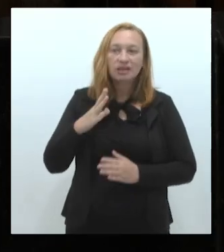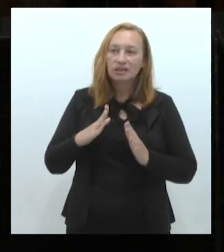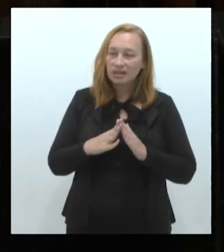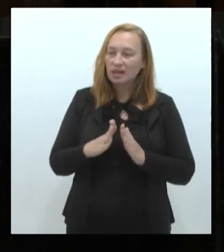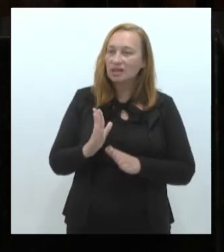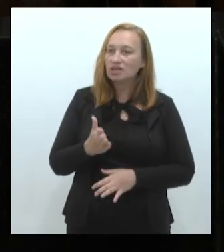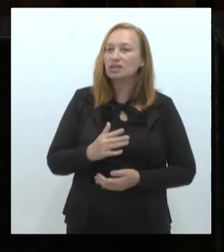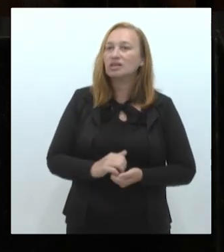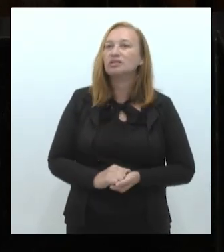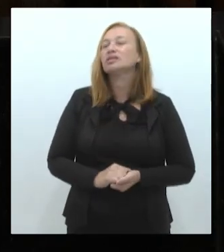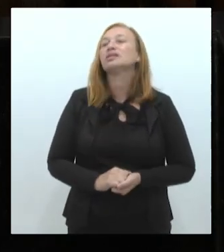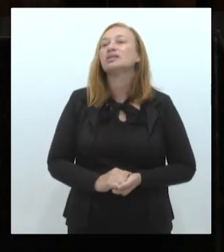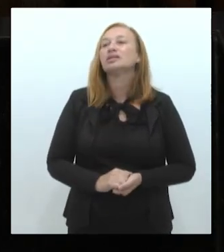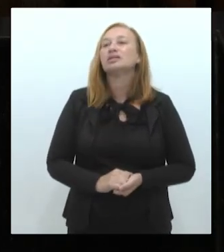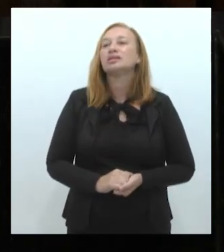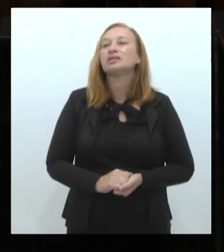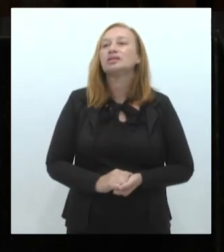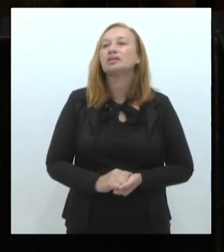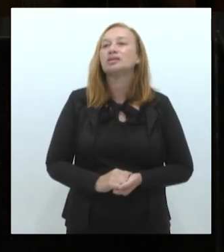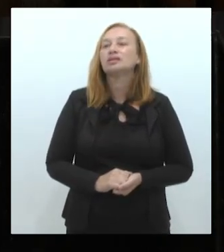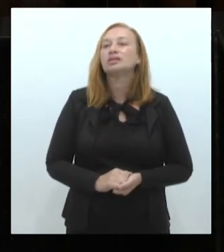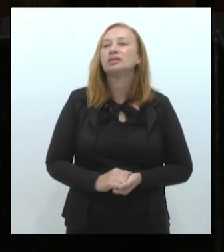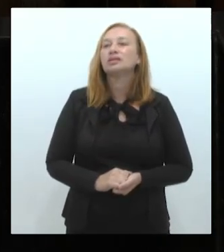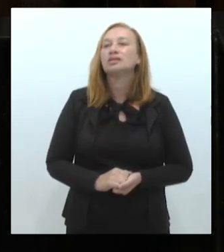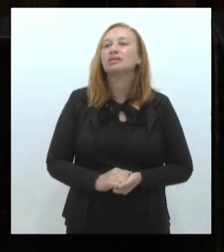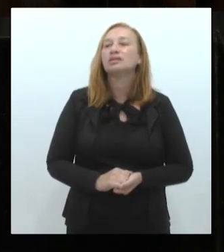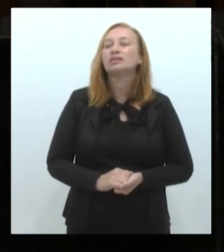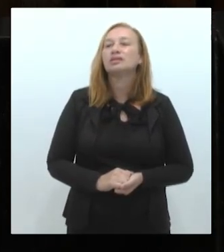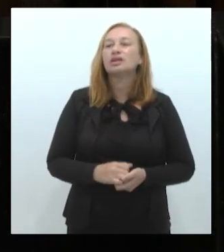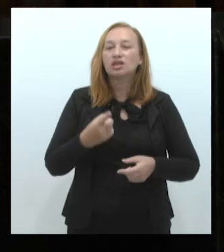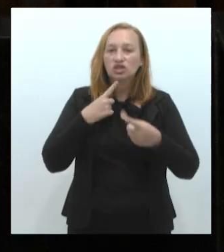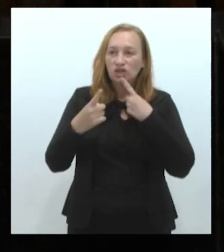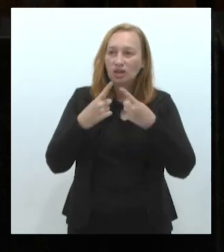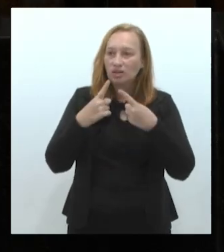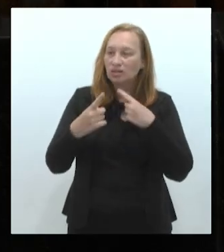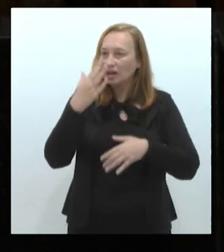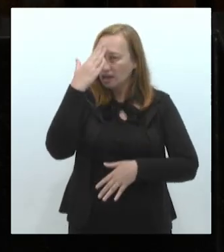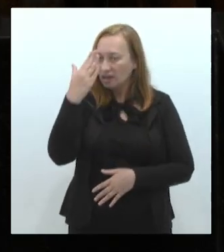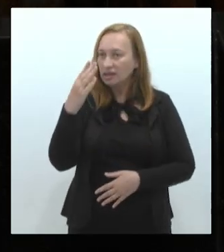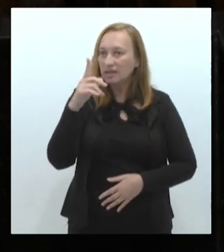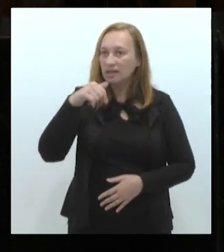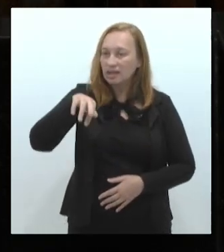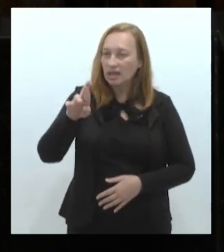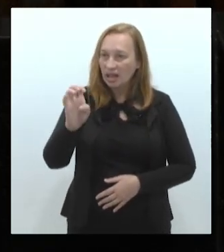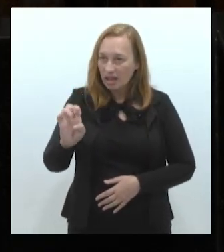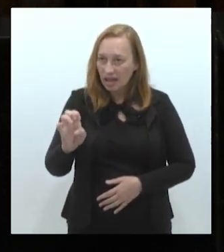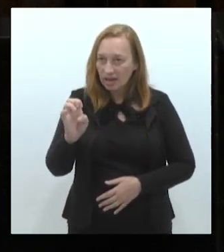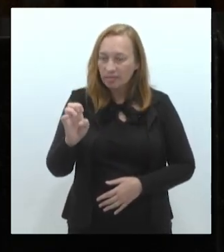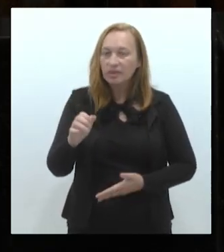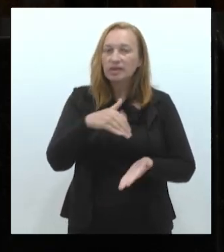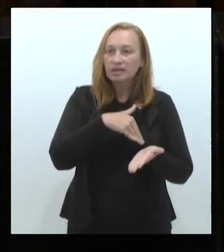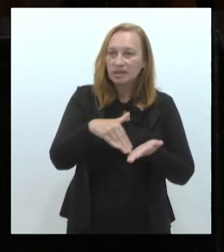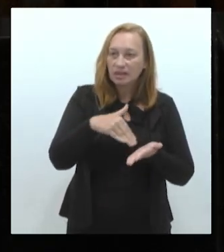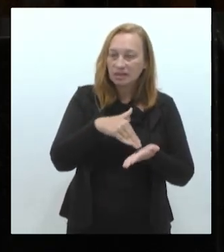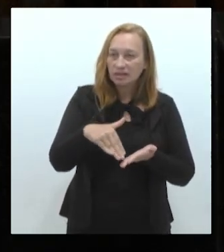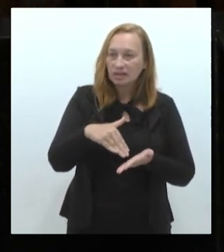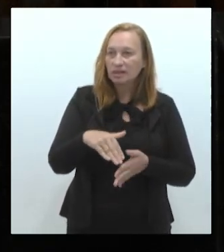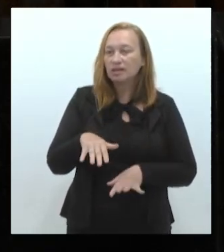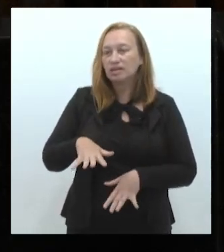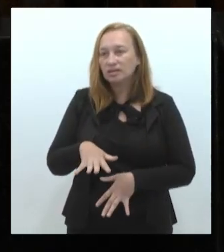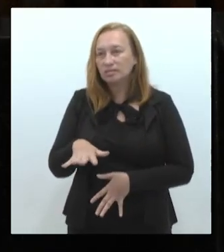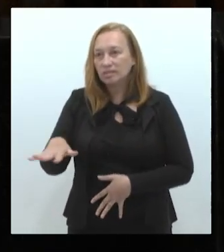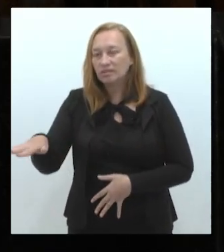Federativos lá do Planalto, que teve diálogo com a gente o tempo todo. Agradeço ao Guilherme Simões, meu companheiro da Secretaria Nacional de Periferias do Ministério das